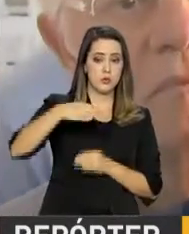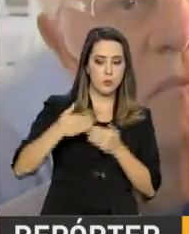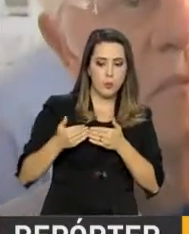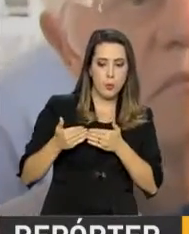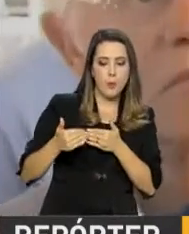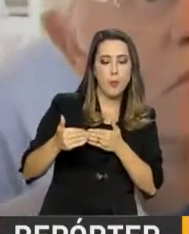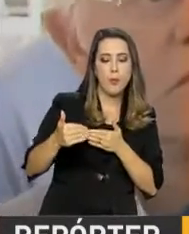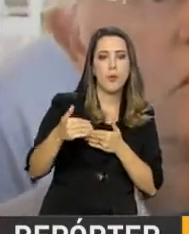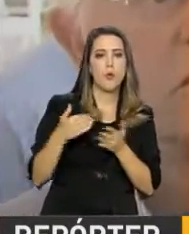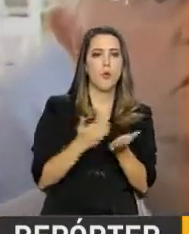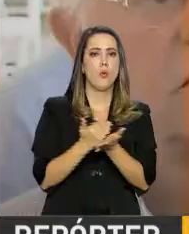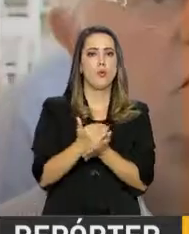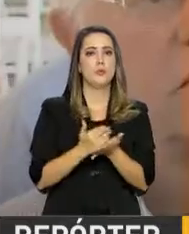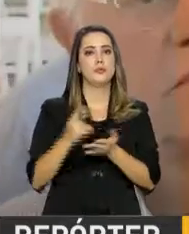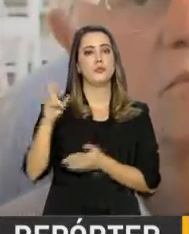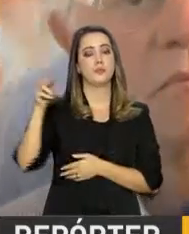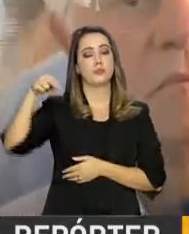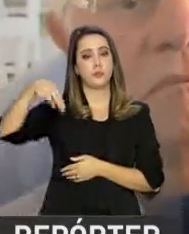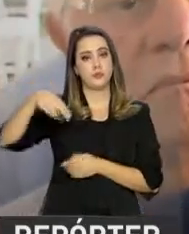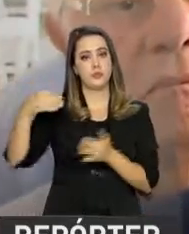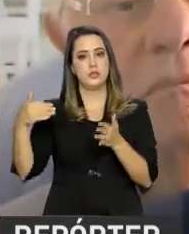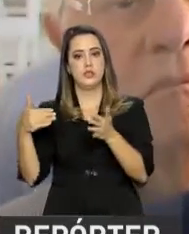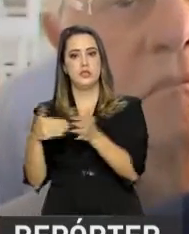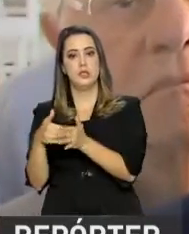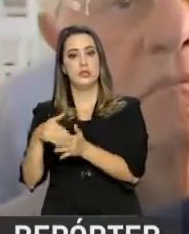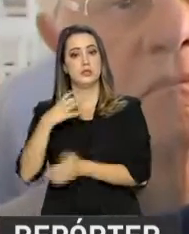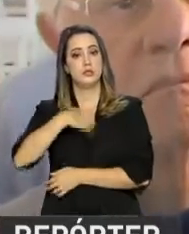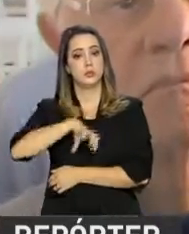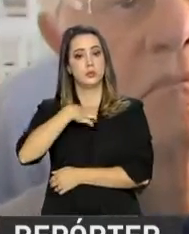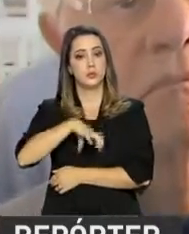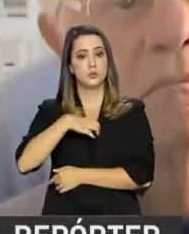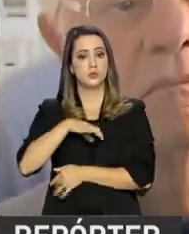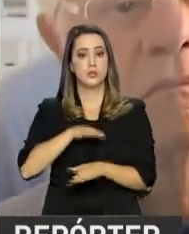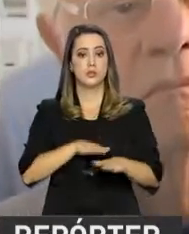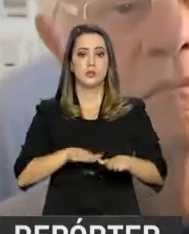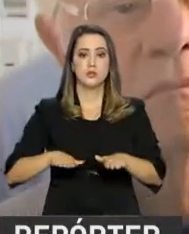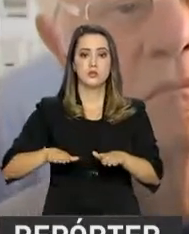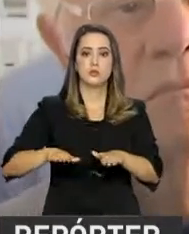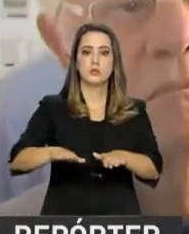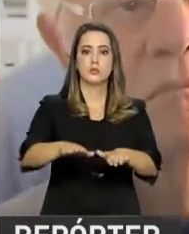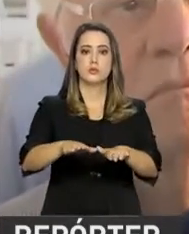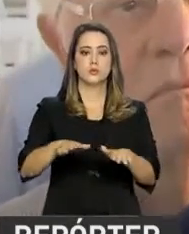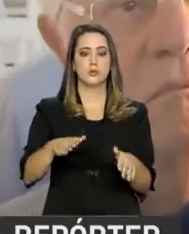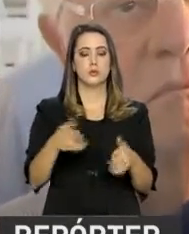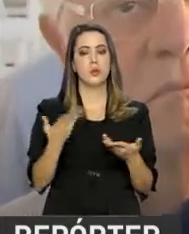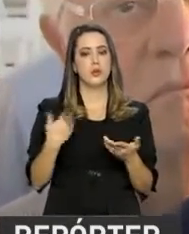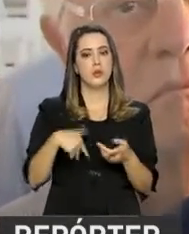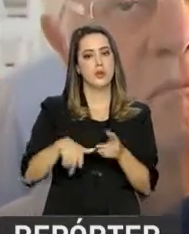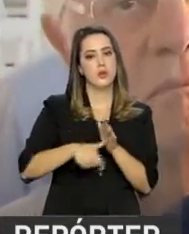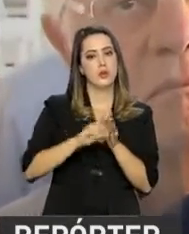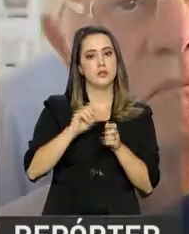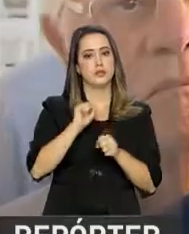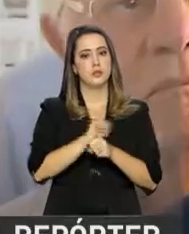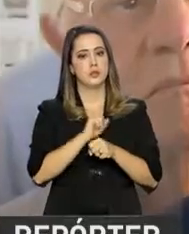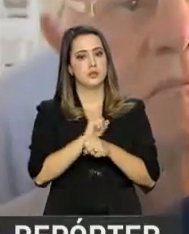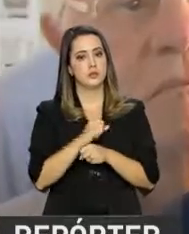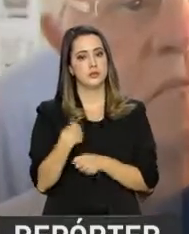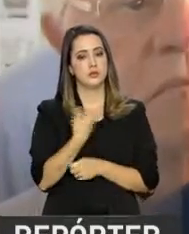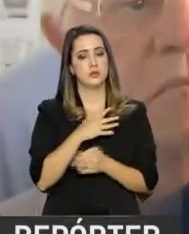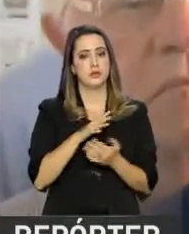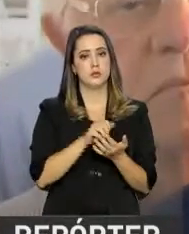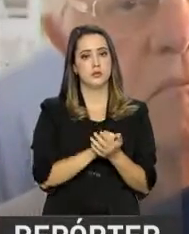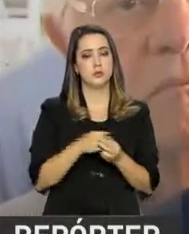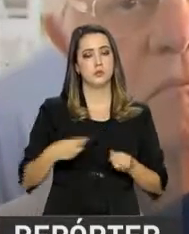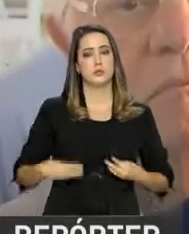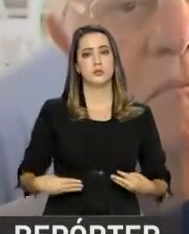rio grande do norte vai até feira de santana na bahia é a sua duplicação estava paralisada quando nós assumimos o ministério dos transportes